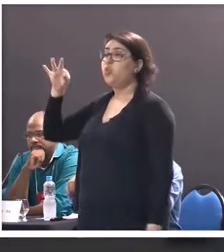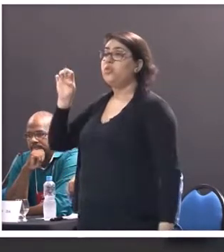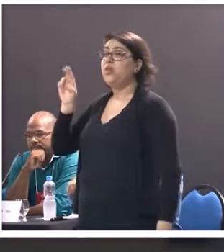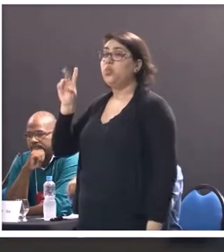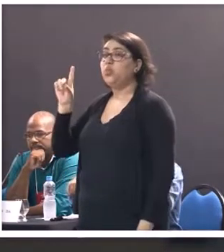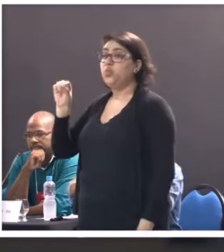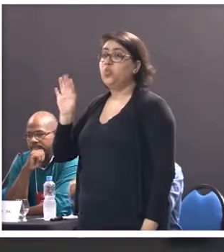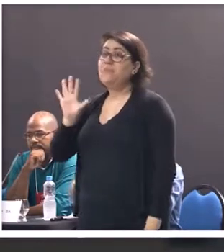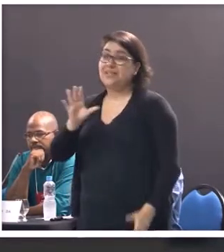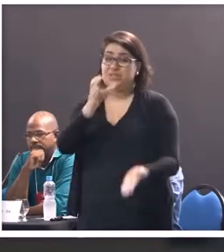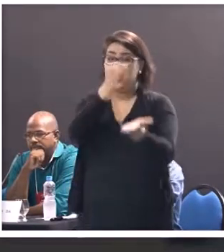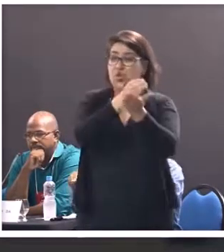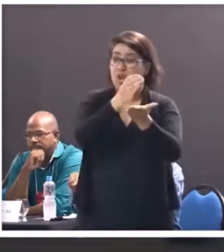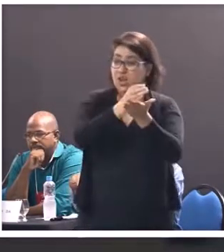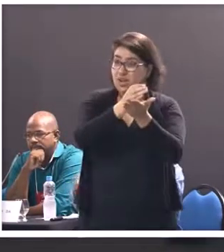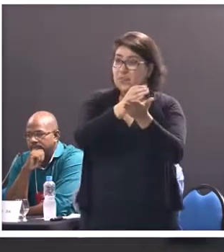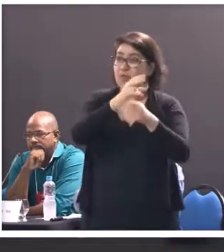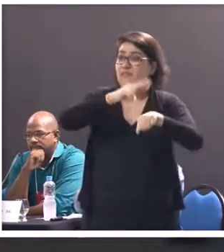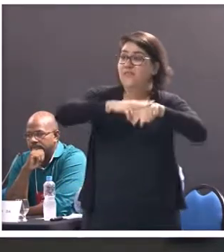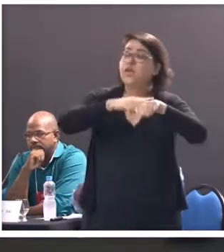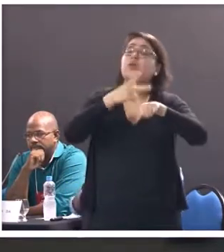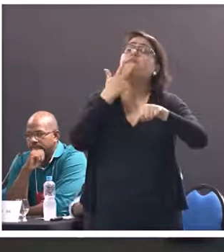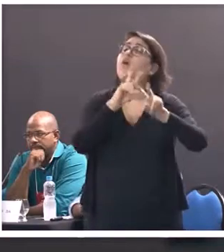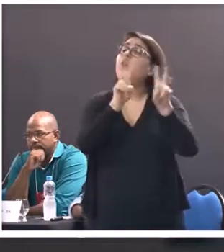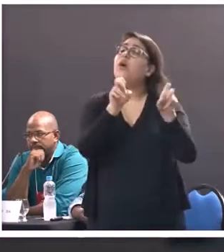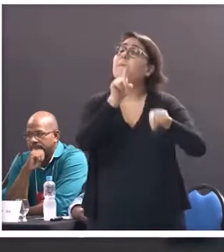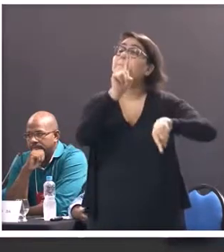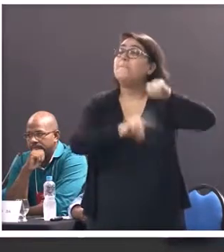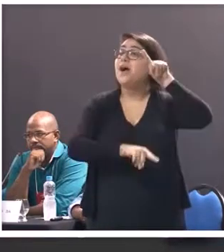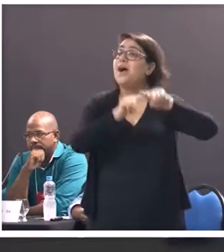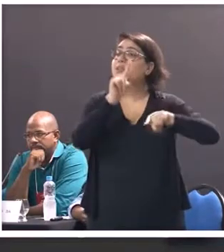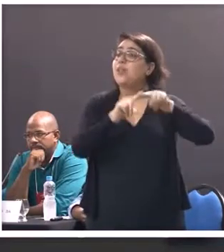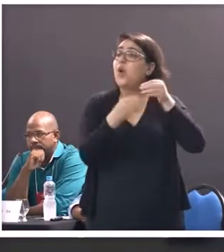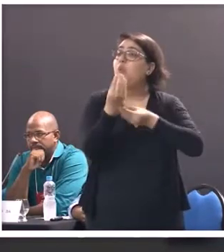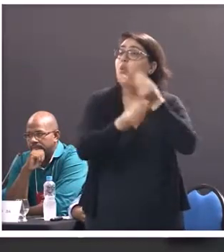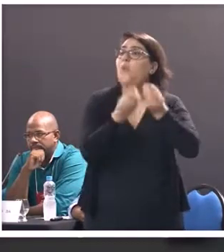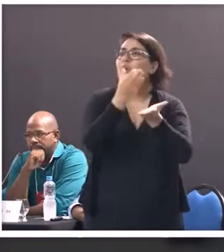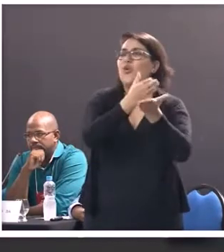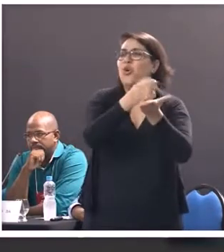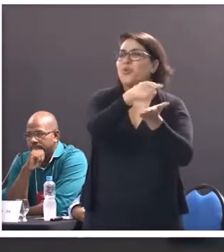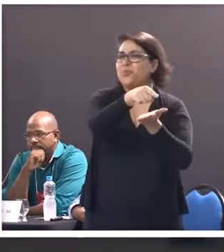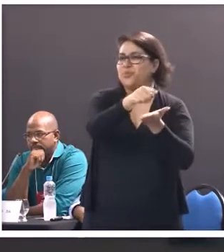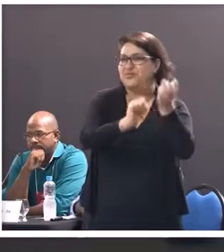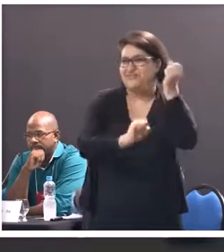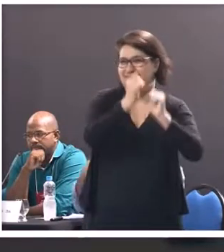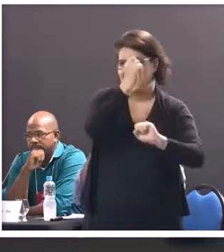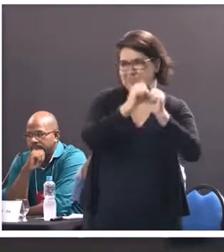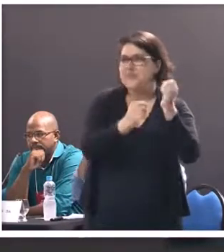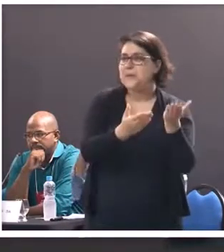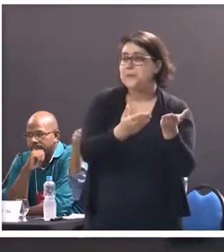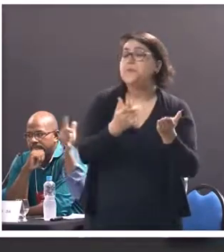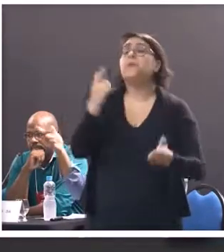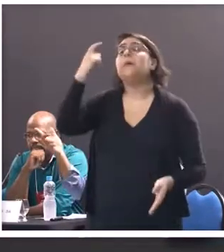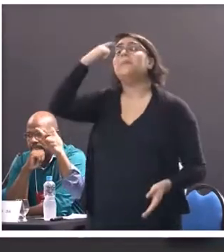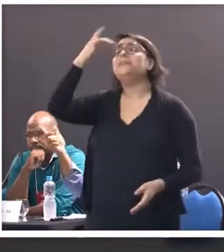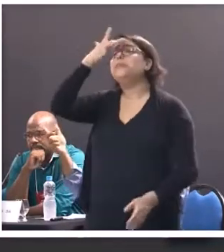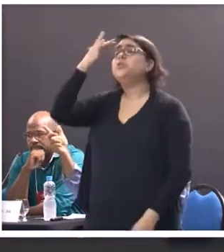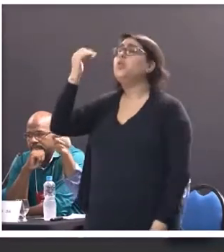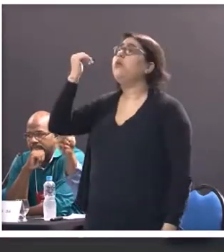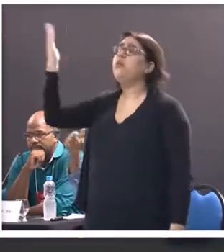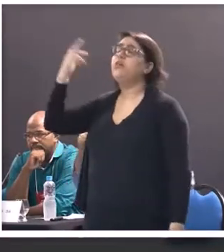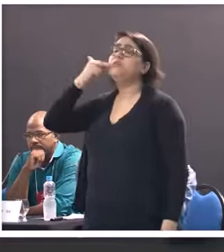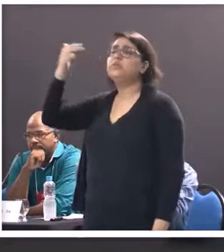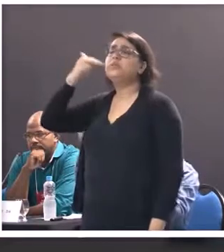Embaixo, no copo de vidro, eu estou falando do material que esse copo é feito. E aí você pensa no estrangeiro